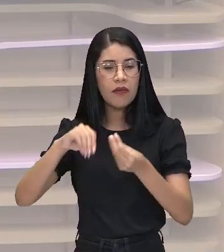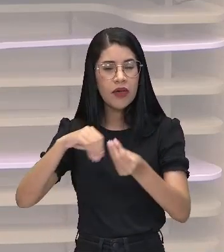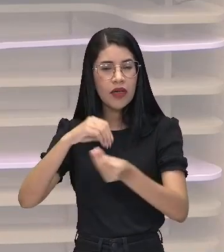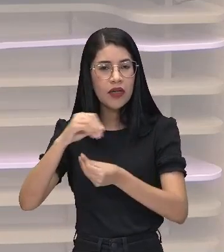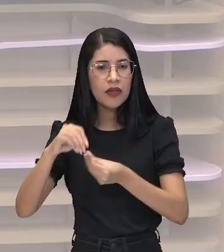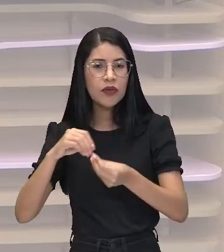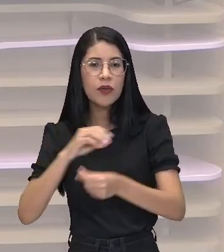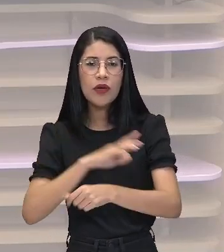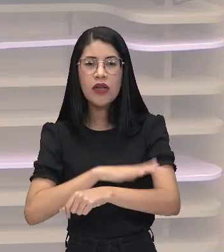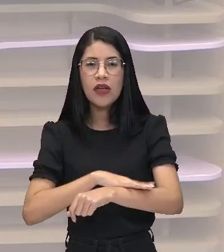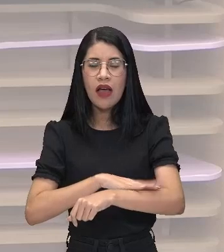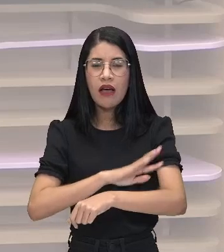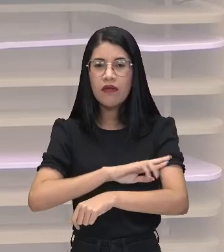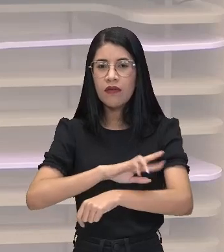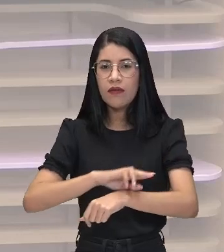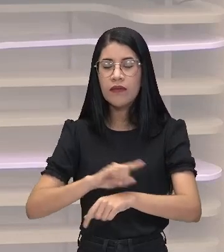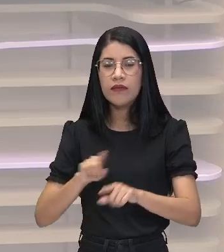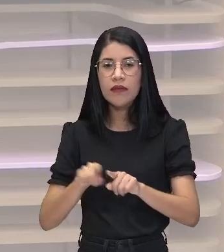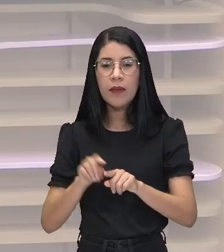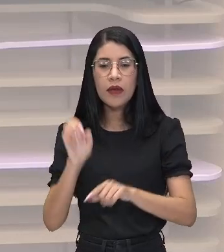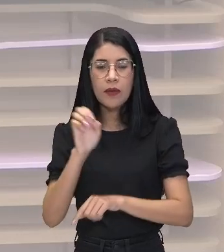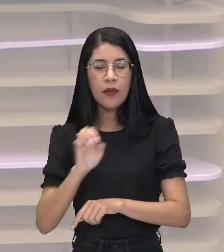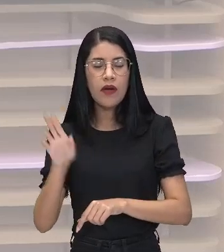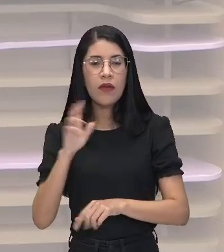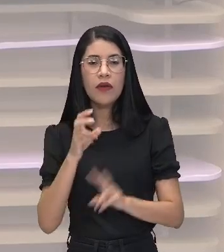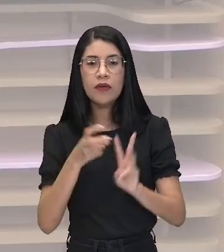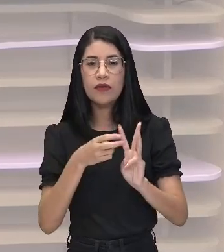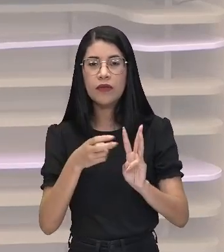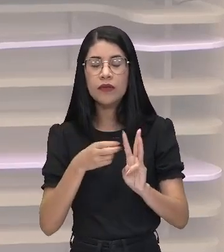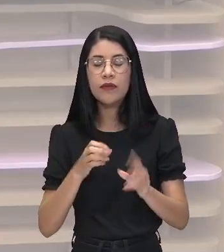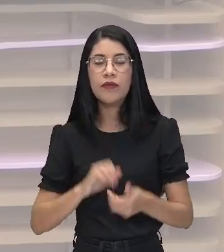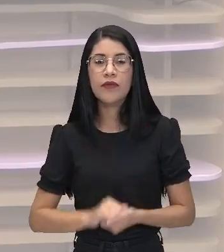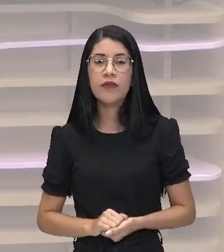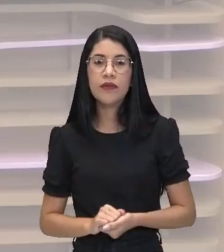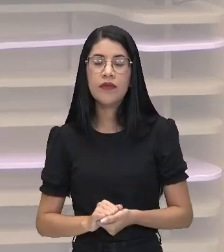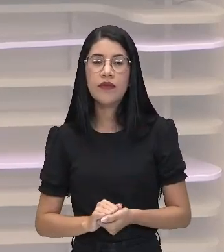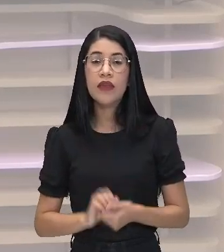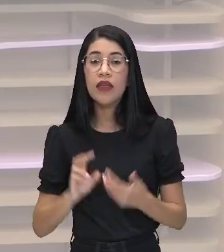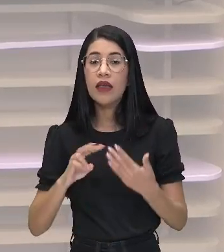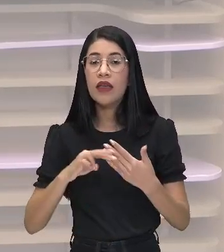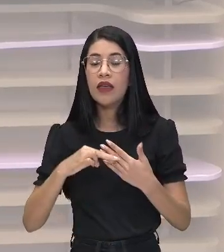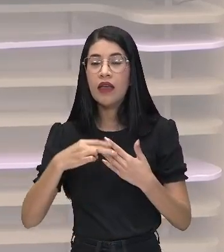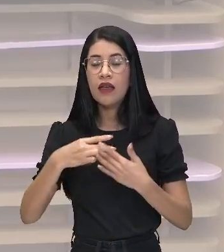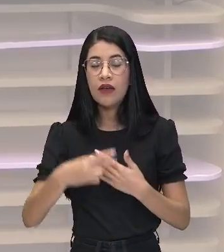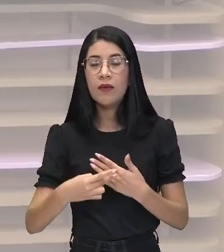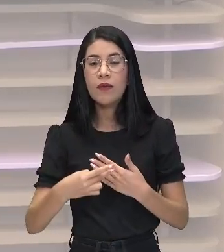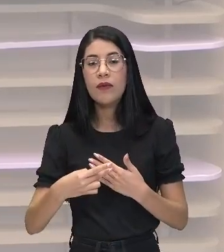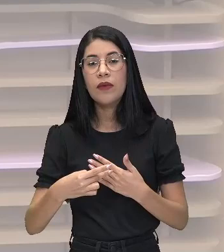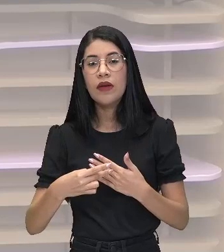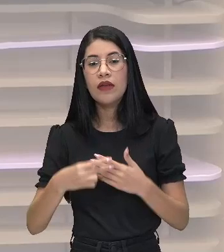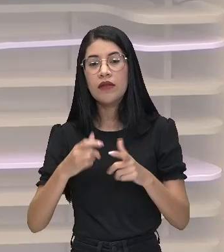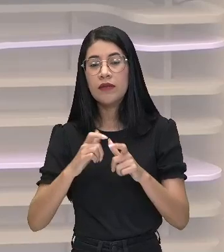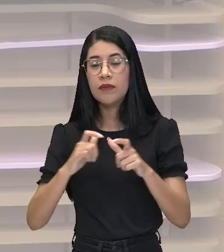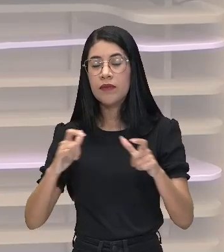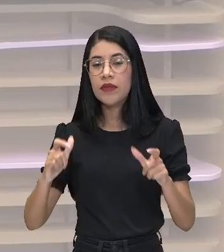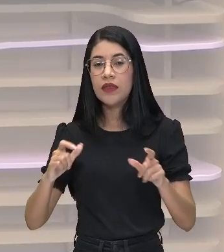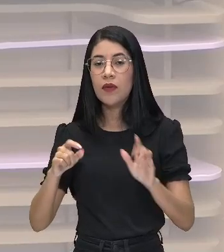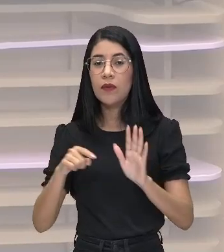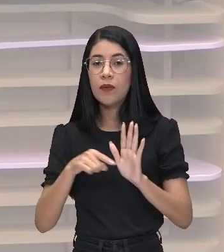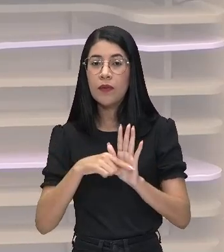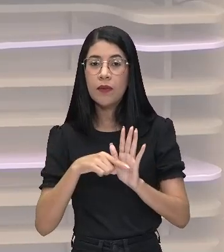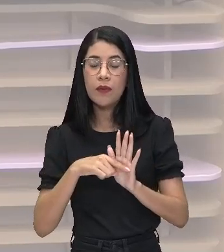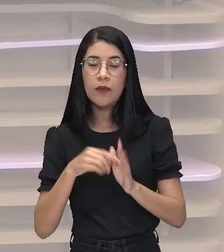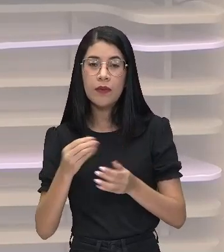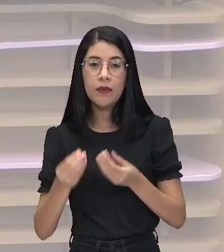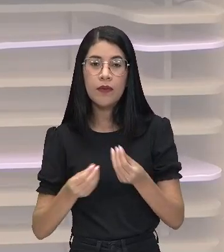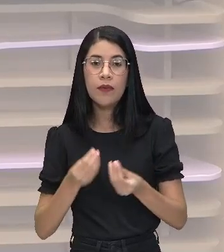os europeus, os povos originários, certo? Agora, as consequências dessa expansão, mas sob um outro olhar,